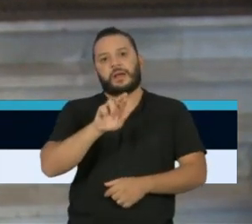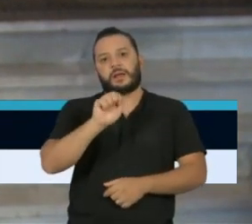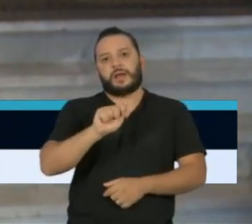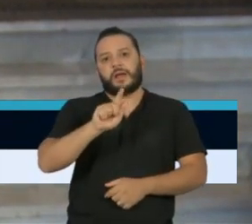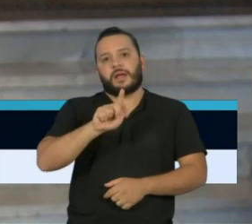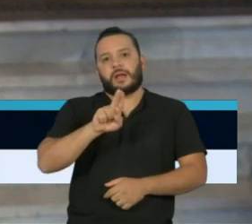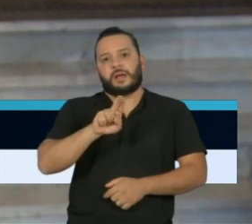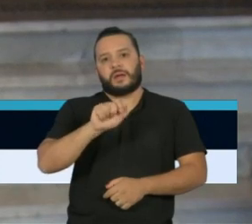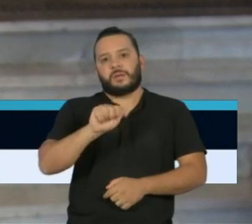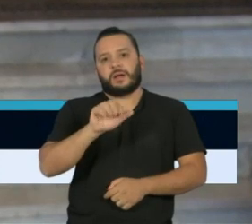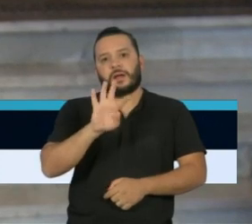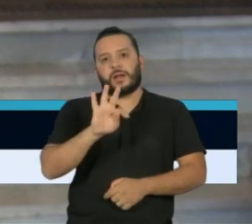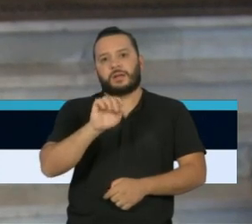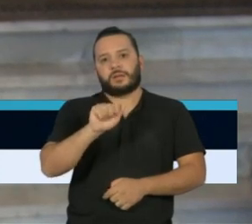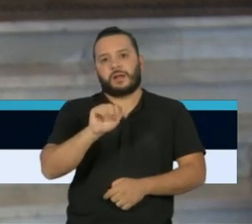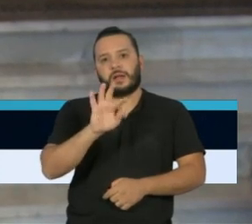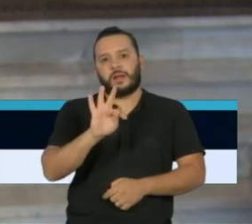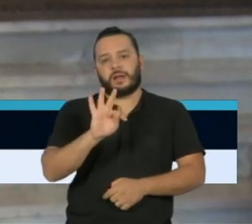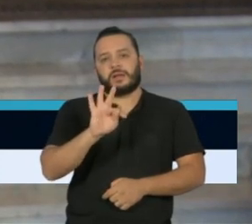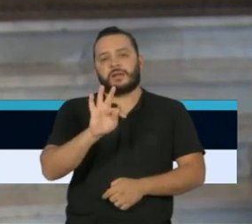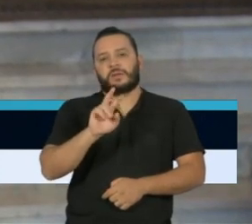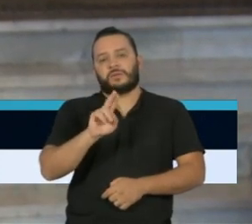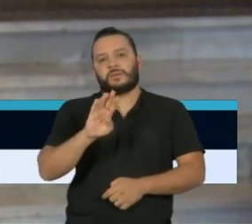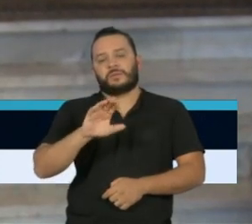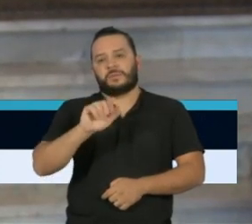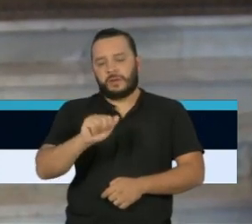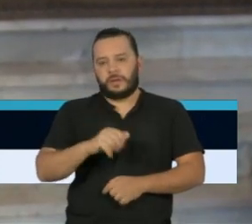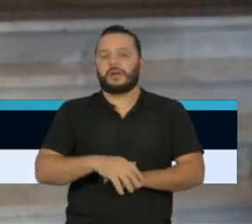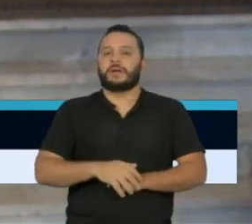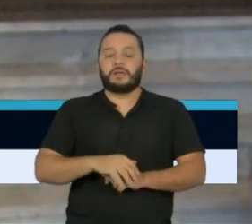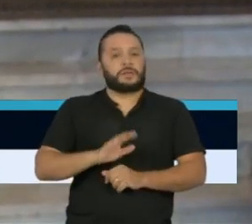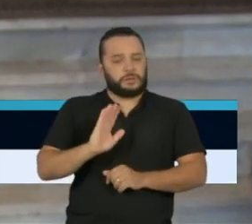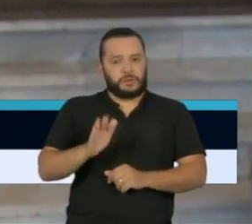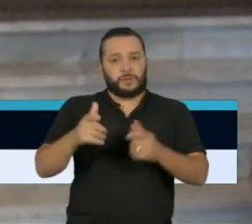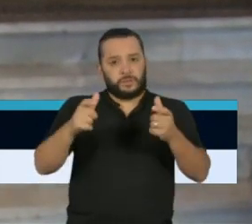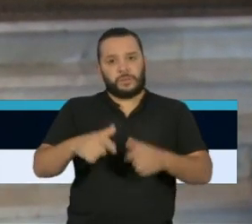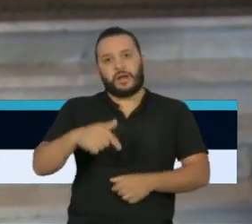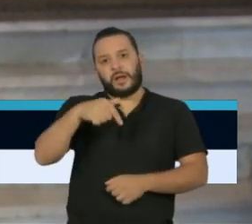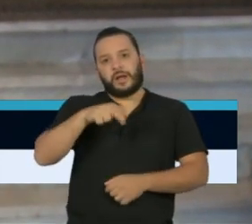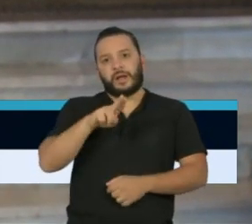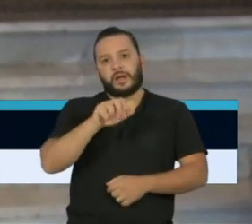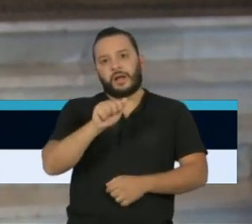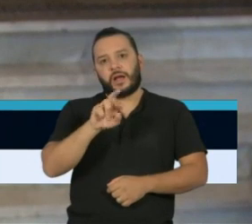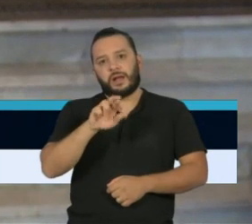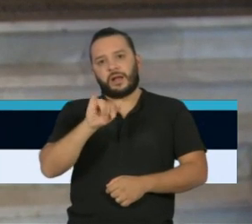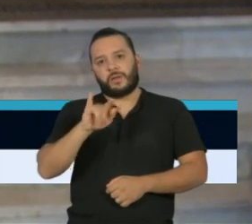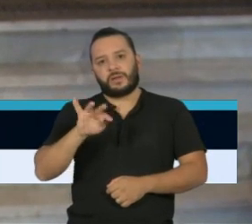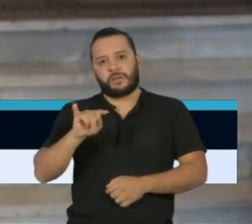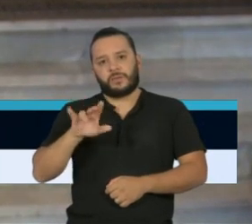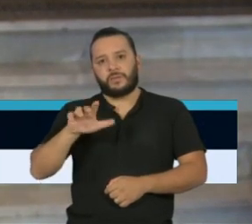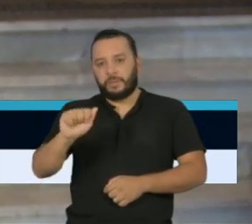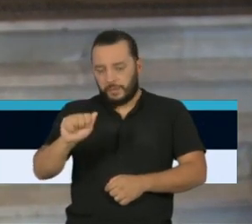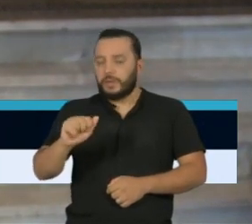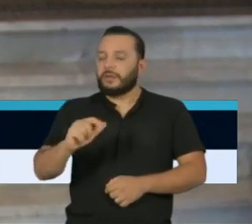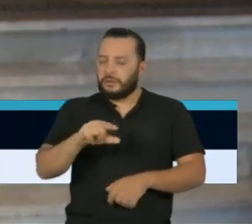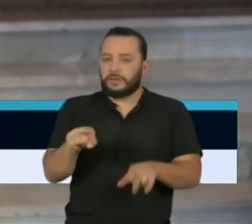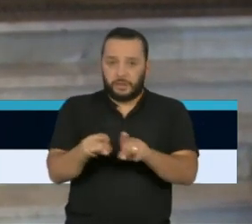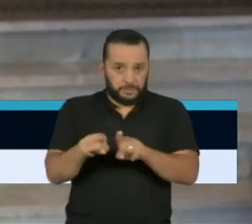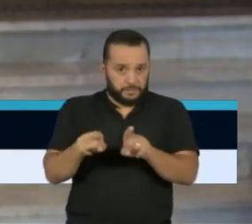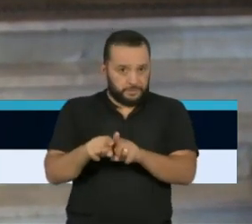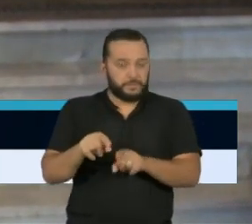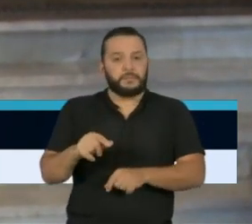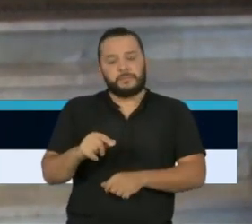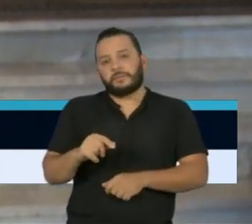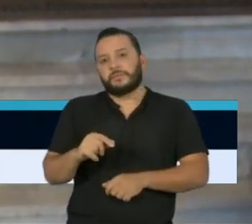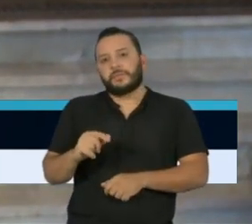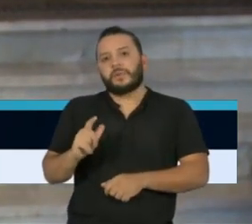teve uma melhora muito substancial da parte hospitalar e leitos de UTI. Entendendo que o sistema,